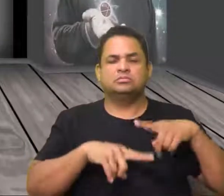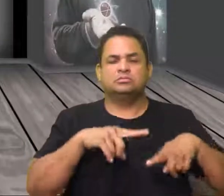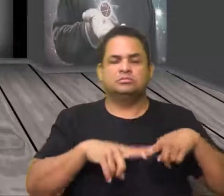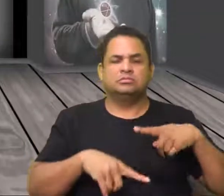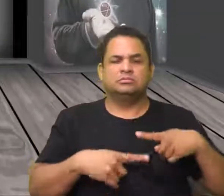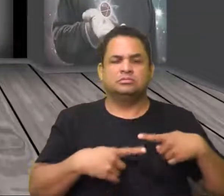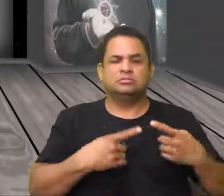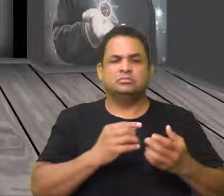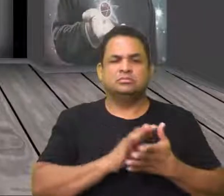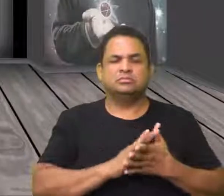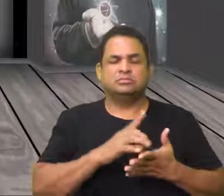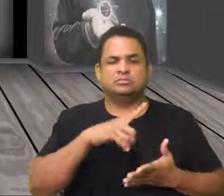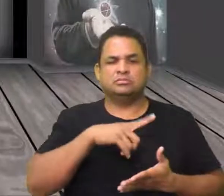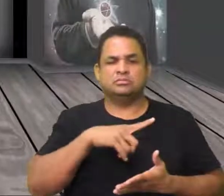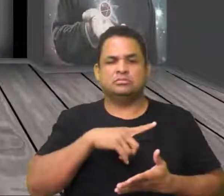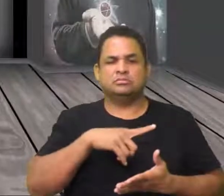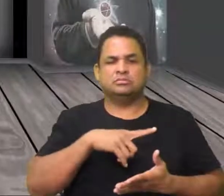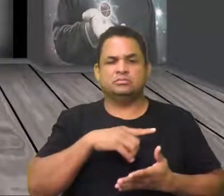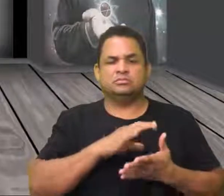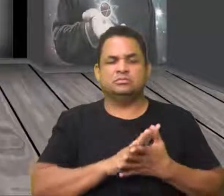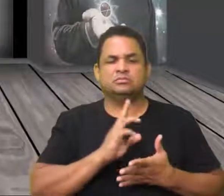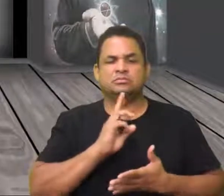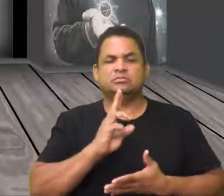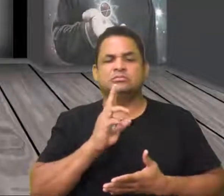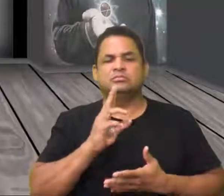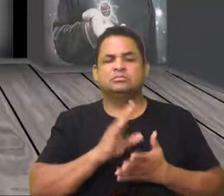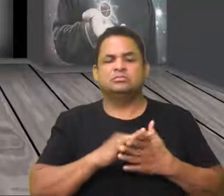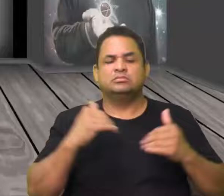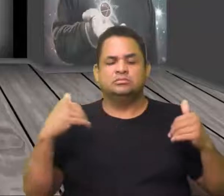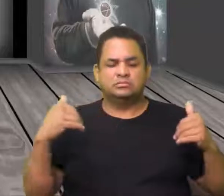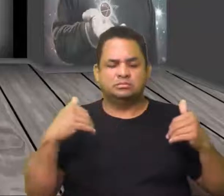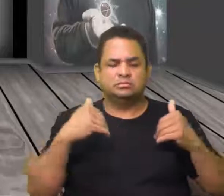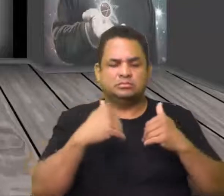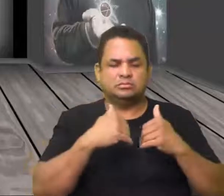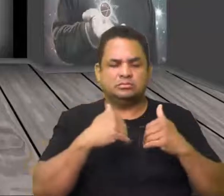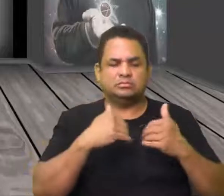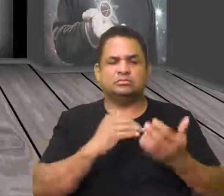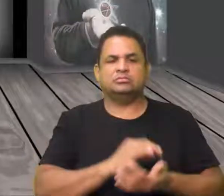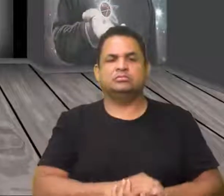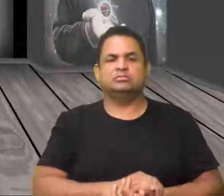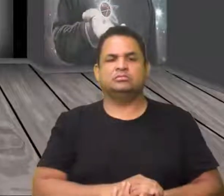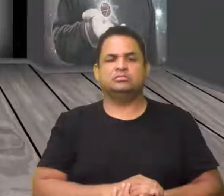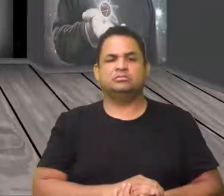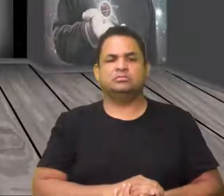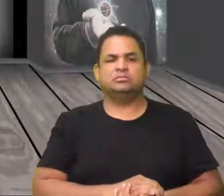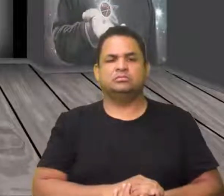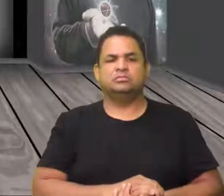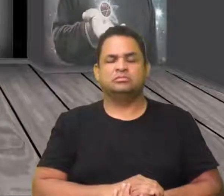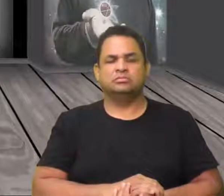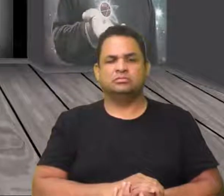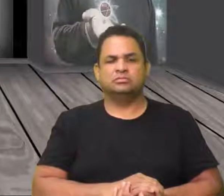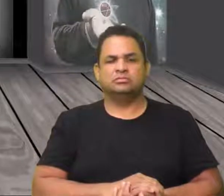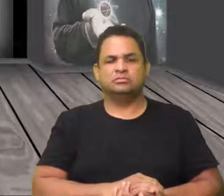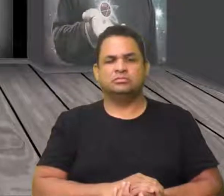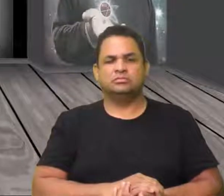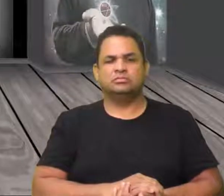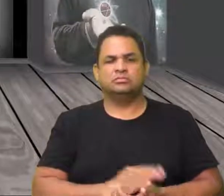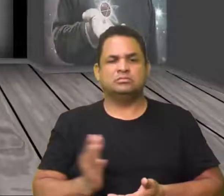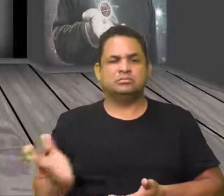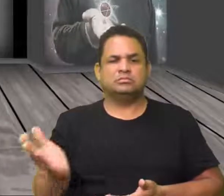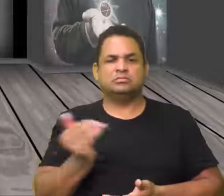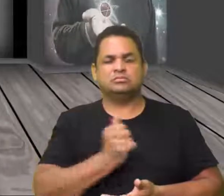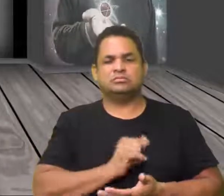está carregado, ele sempre vai atrair um material neutro. Sempre, certo? Foi isso que a gente falou. Então vamos lá